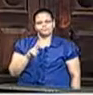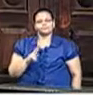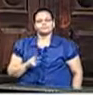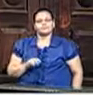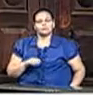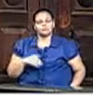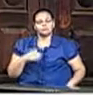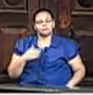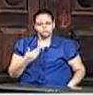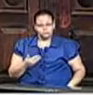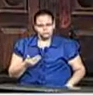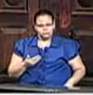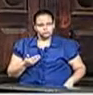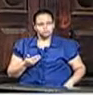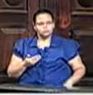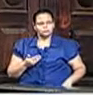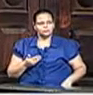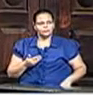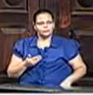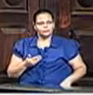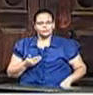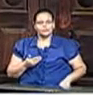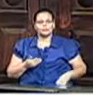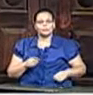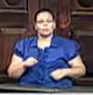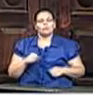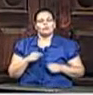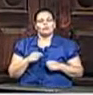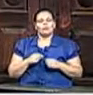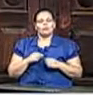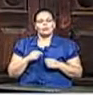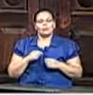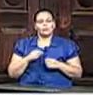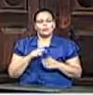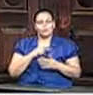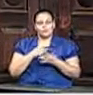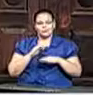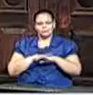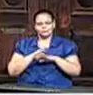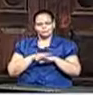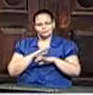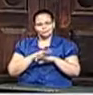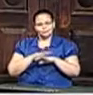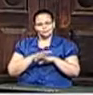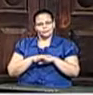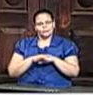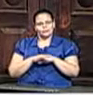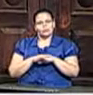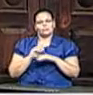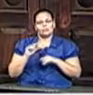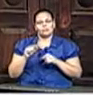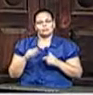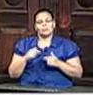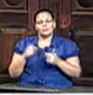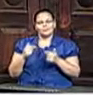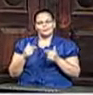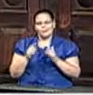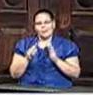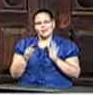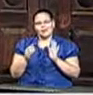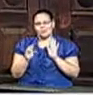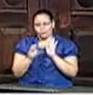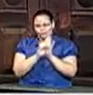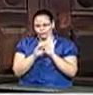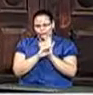Além de ter sido, senhor presidente, um dos signatários, um dos autores da Constituição de